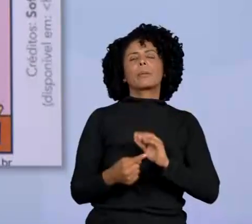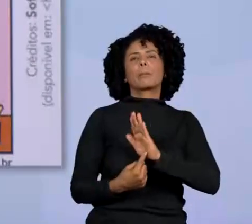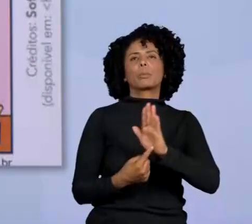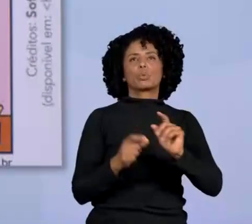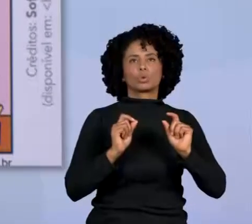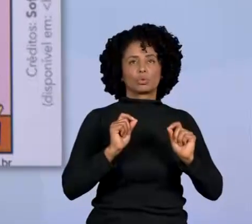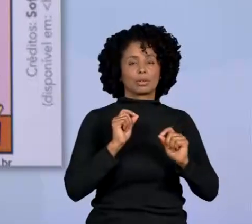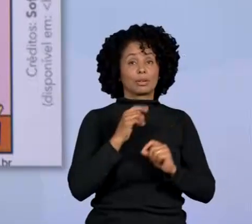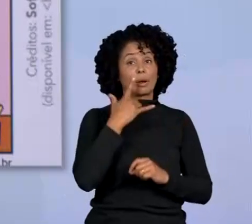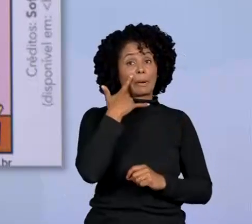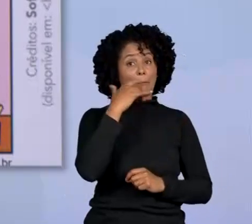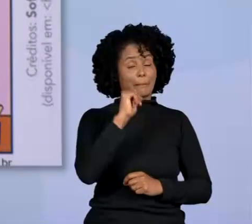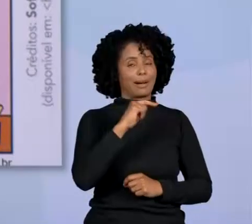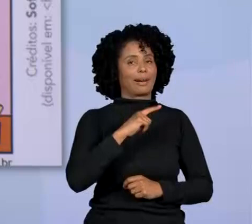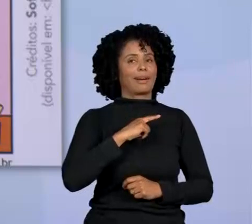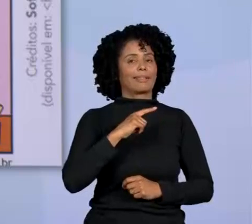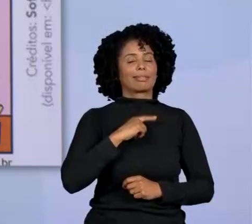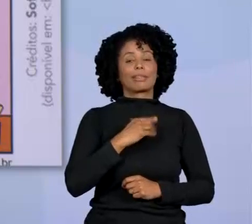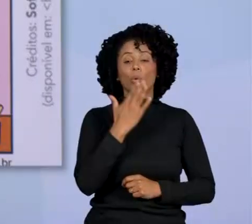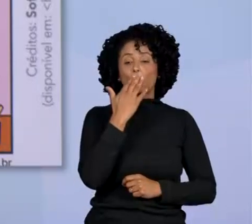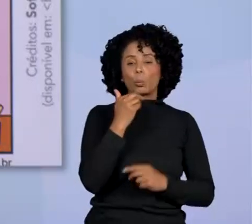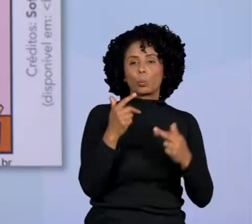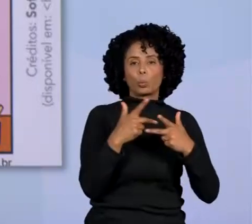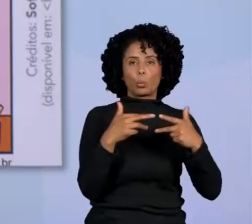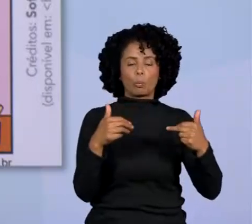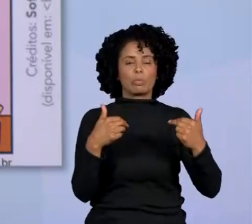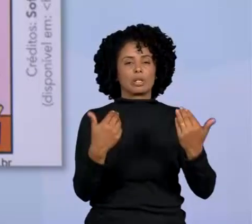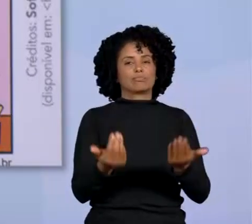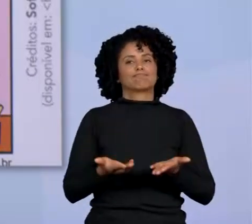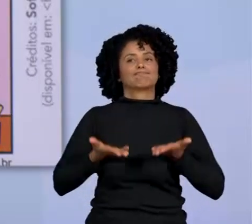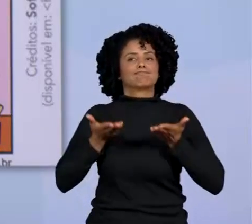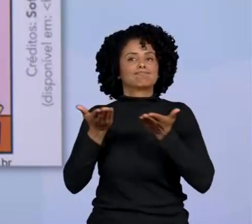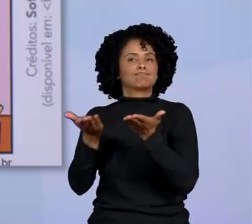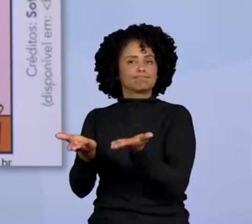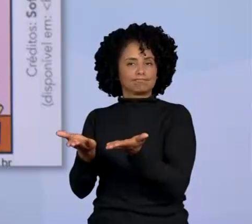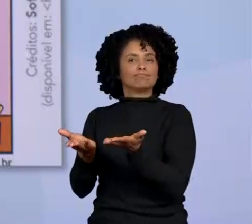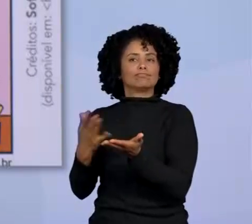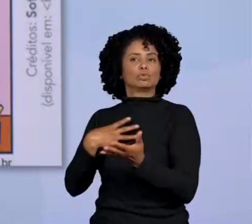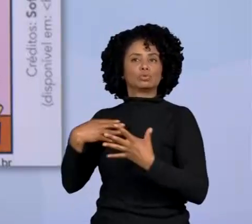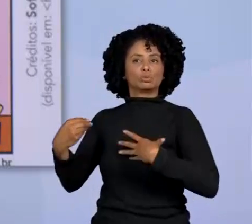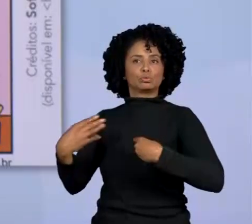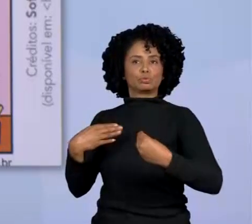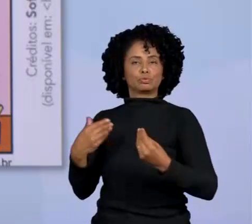pai levando à mesa uma refeição para os filhos.